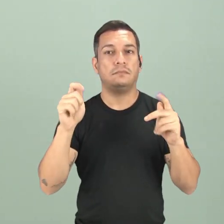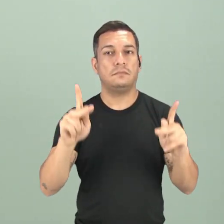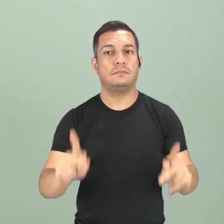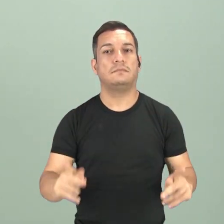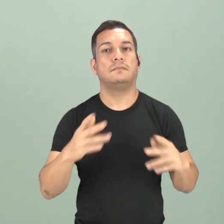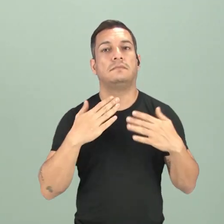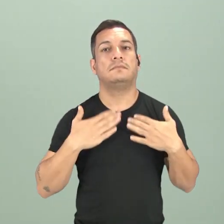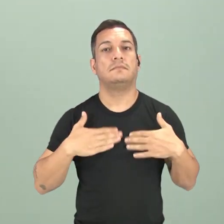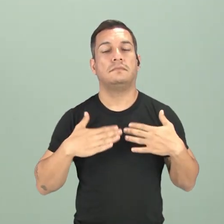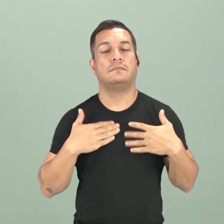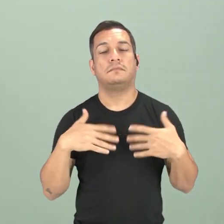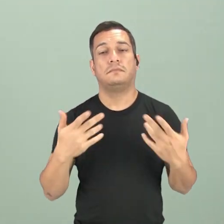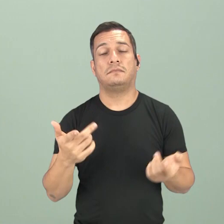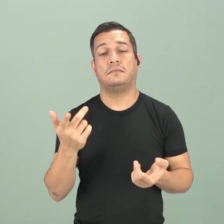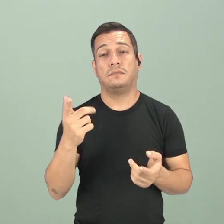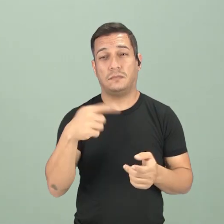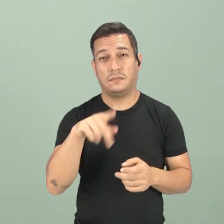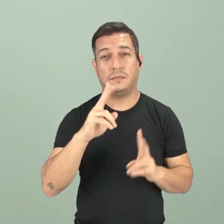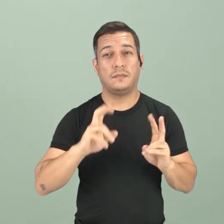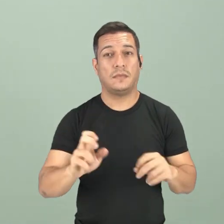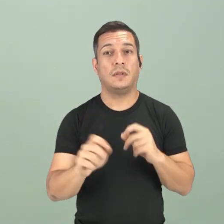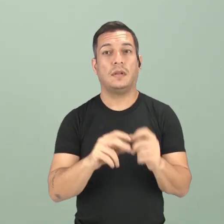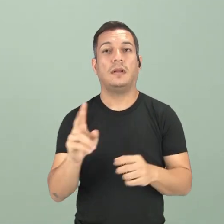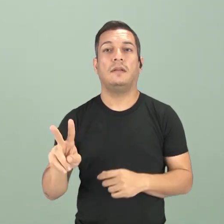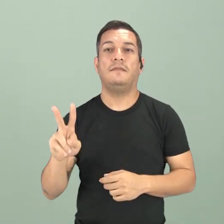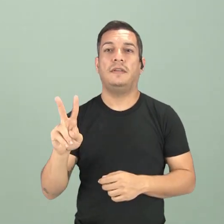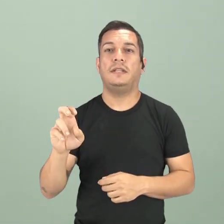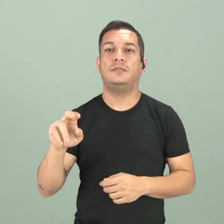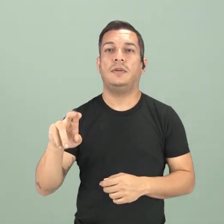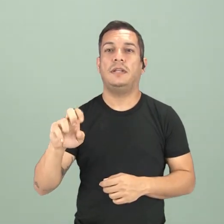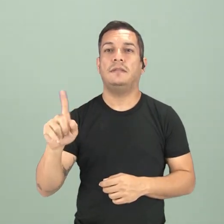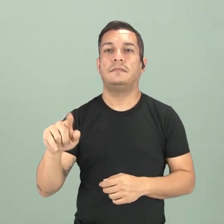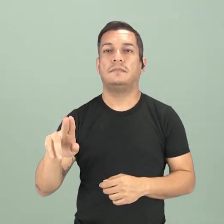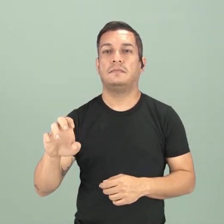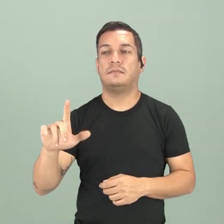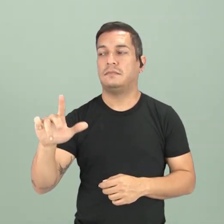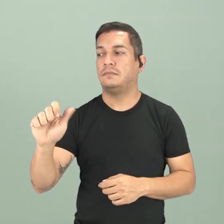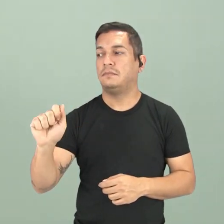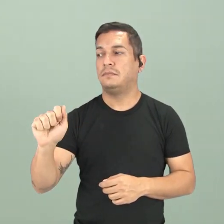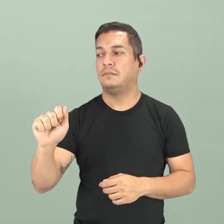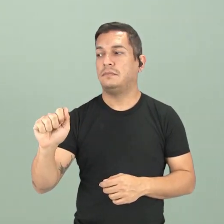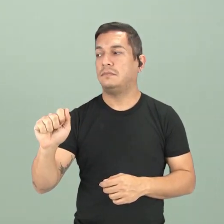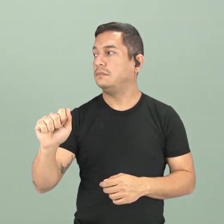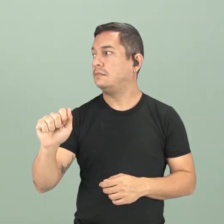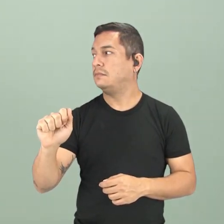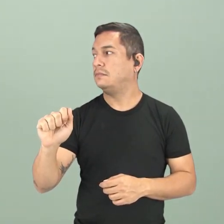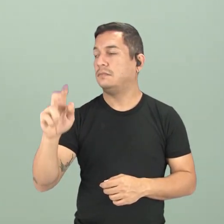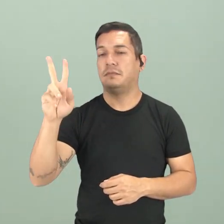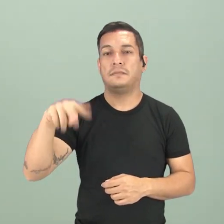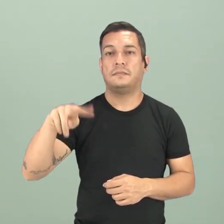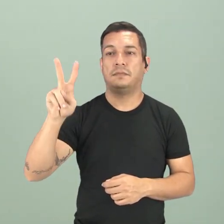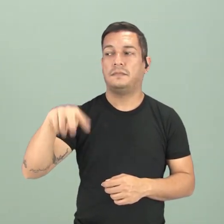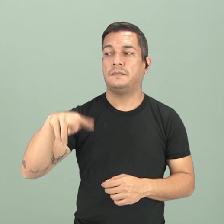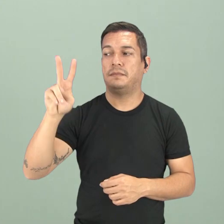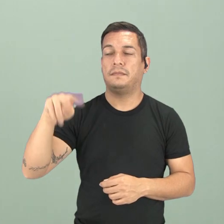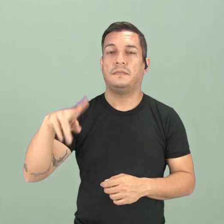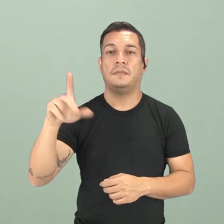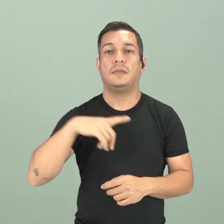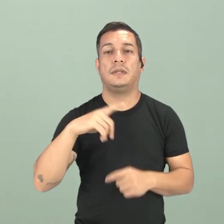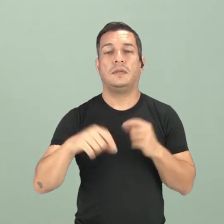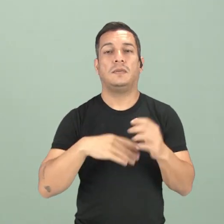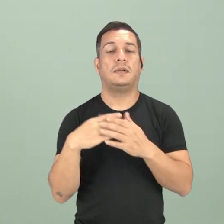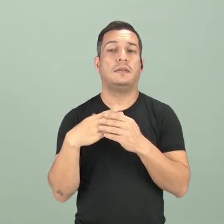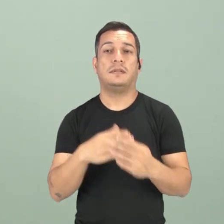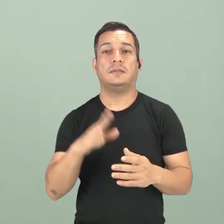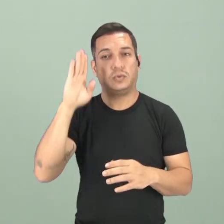demais. Você veja que mesmo a Venezuela criando provocações, colocando o sistema de defesa na fronteira,